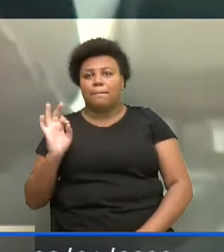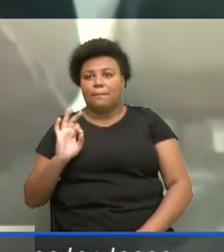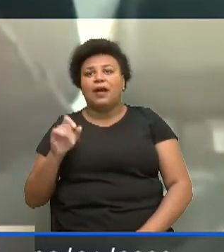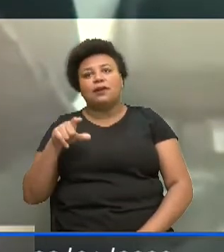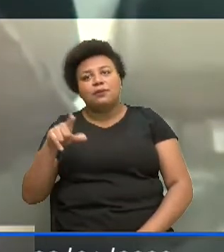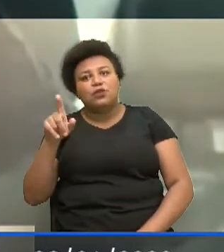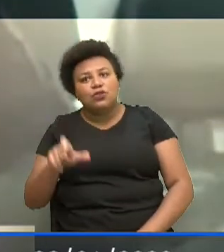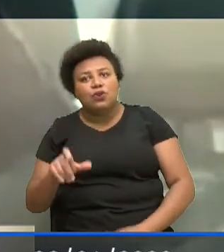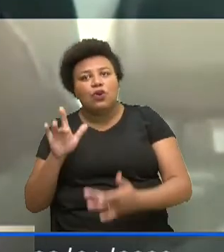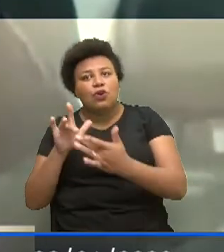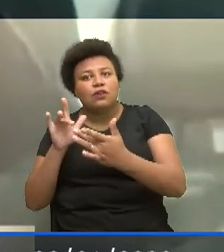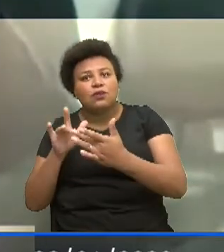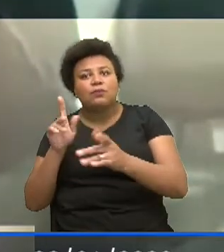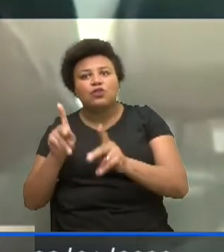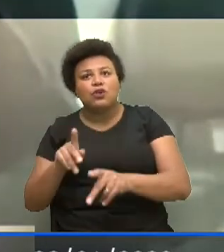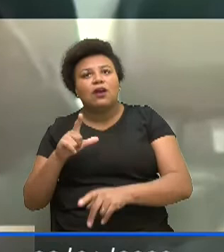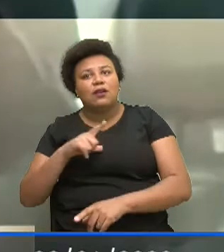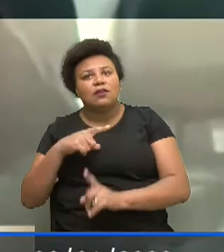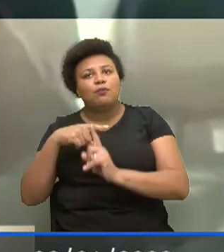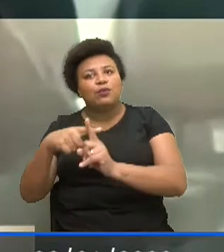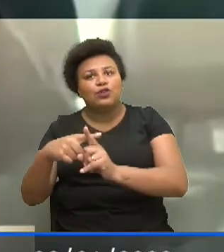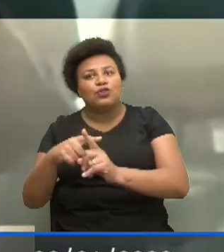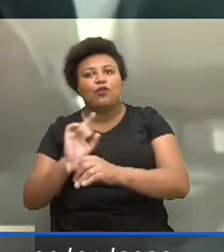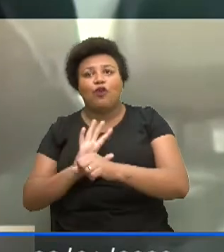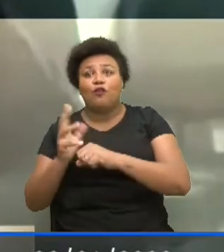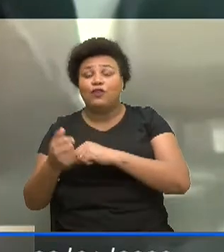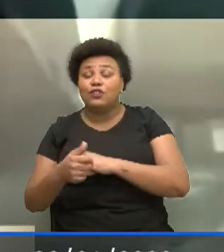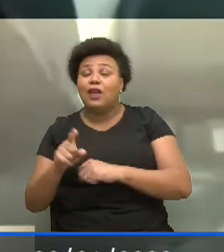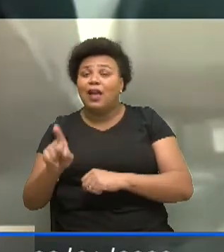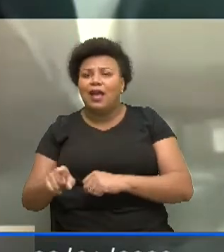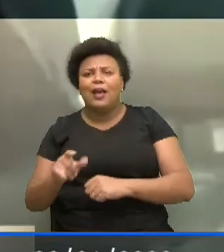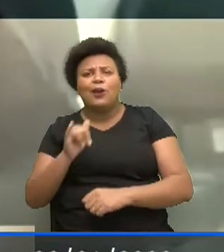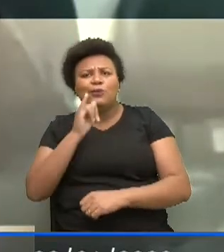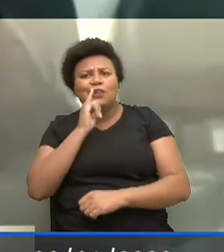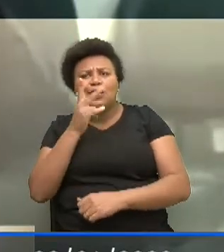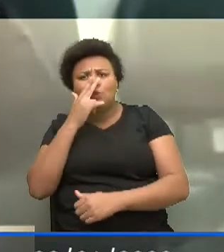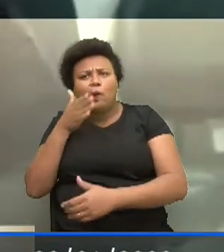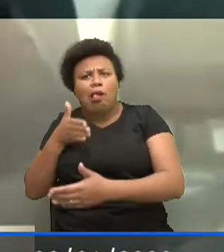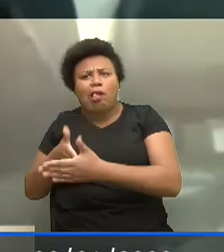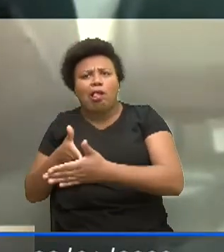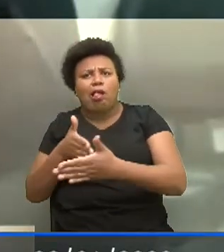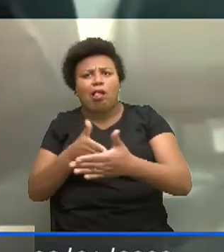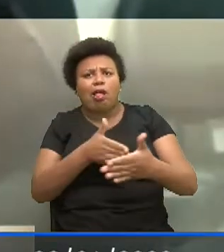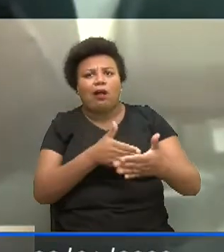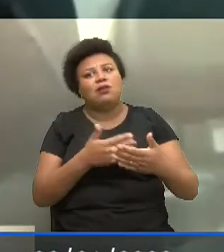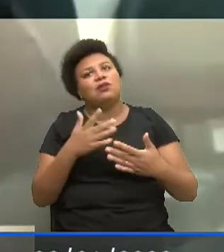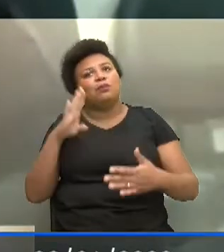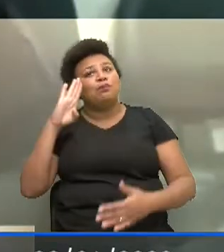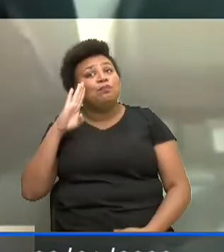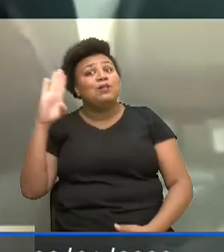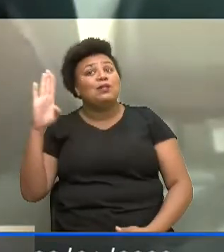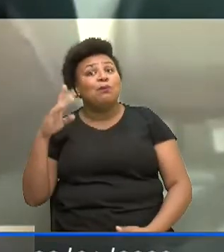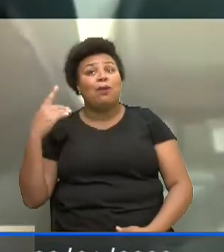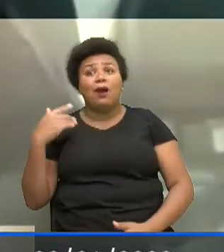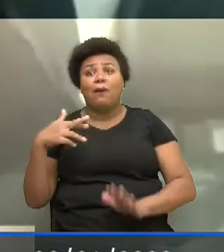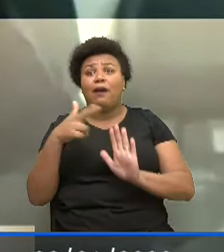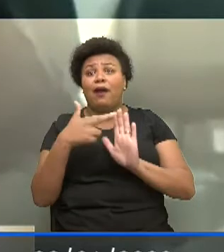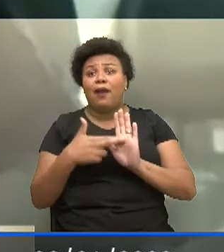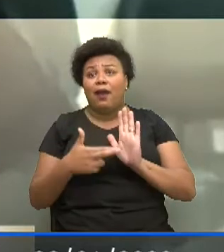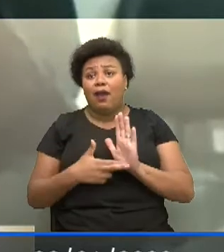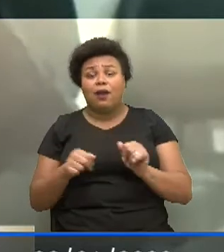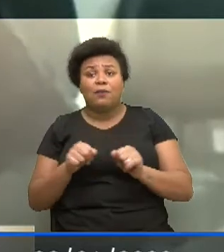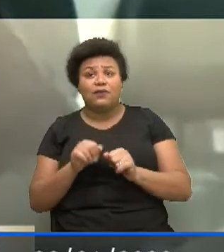confirmada por Covid. Então, ele é um teste extremamente limitador. Então, o principal procedimento para a